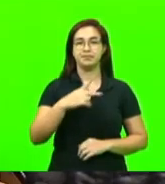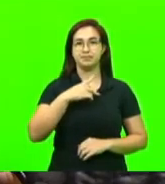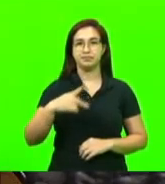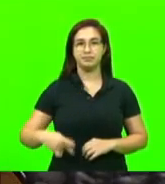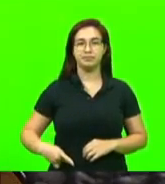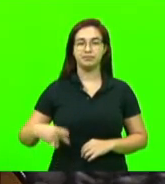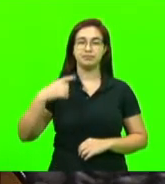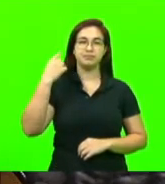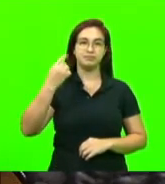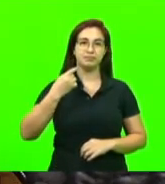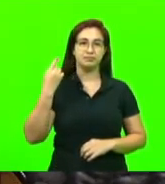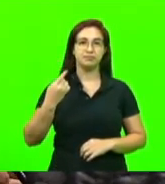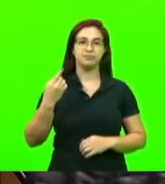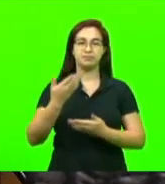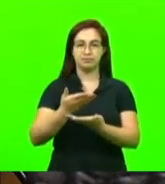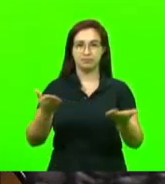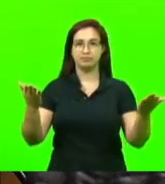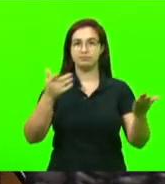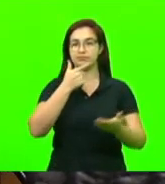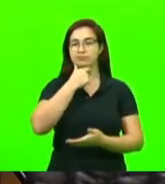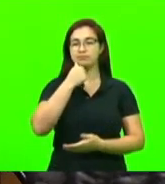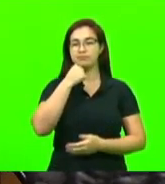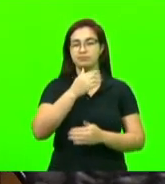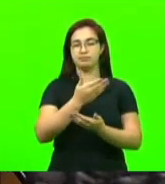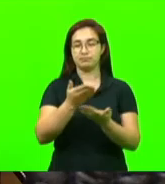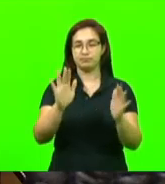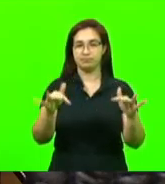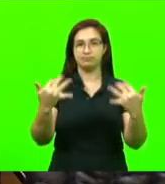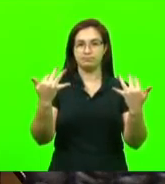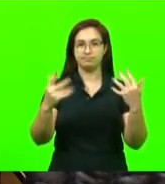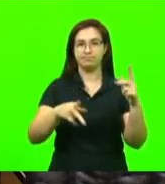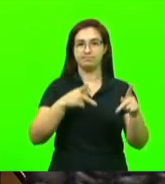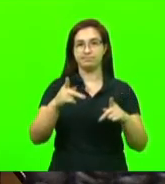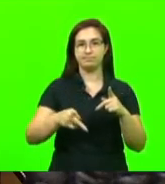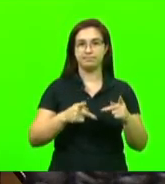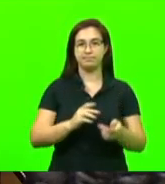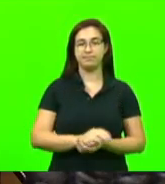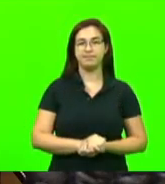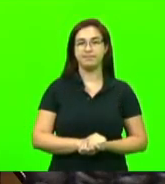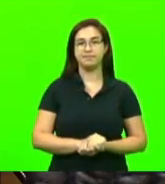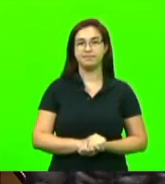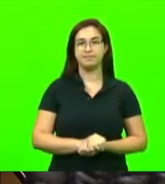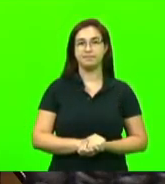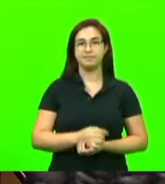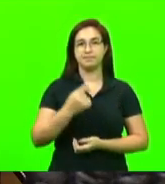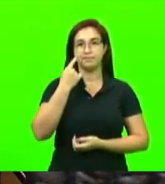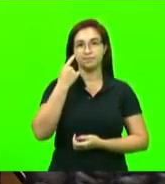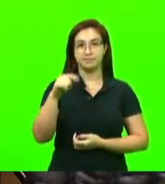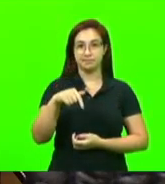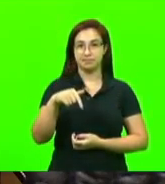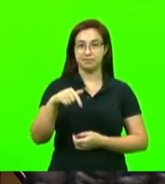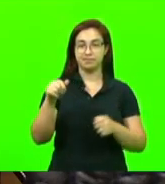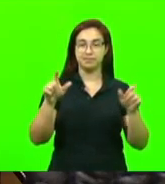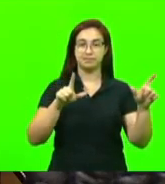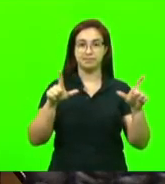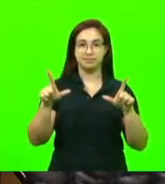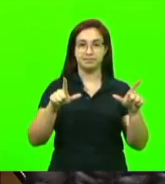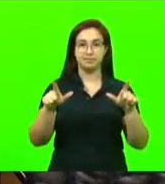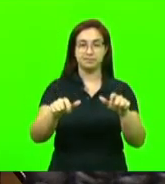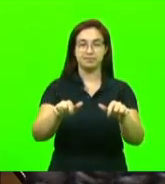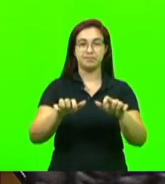deputados, senhoras deputadas, estimados catarinenses que acompanham essa sessão, também quero saudar de